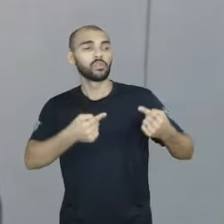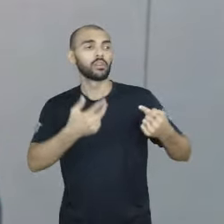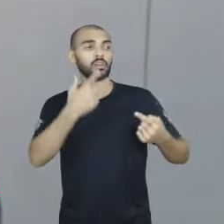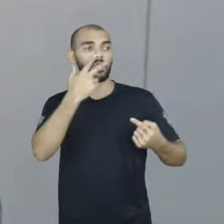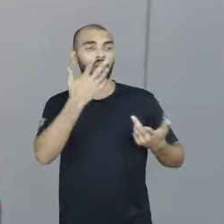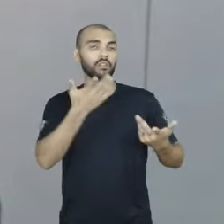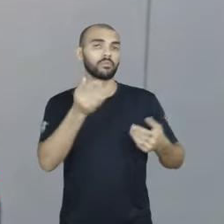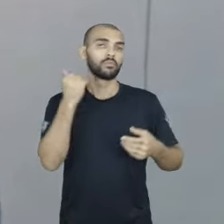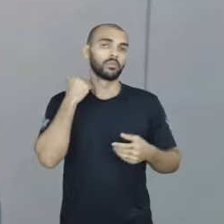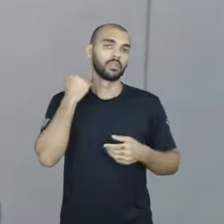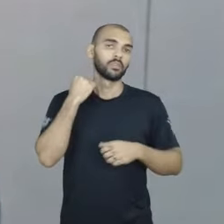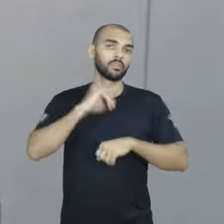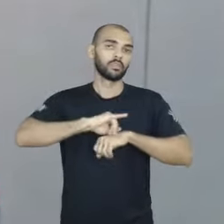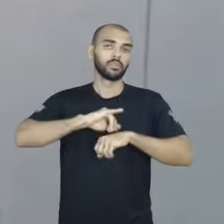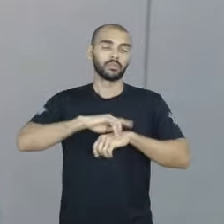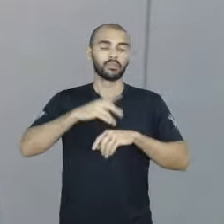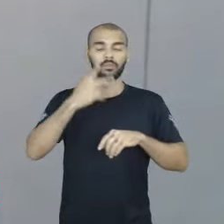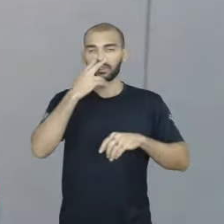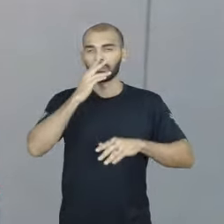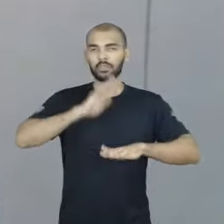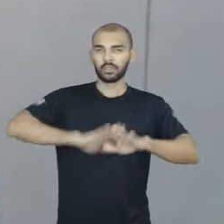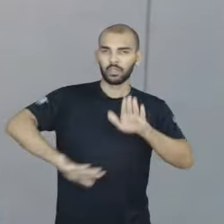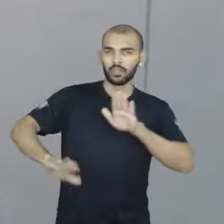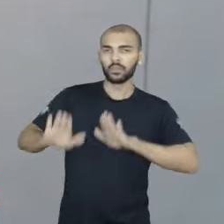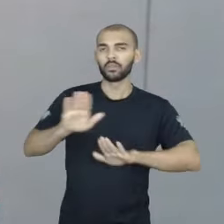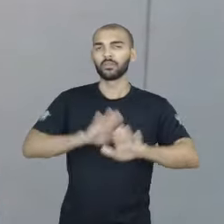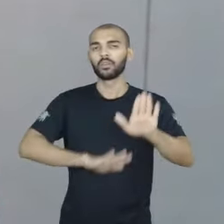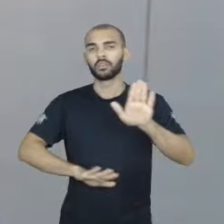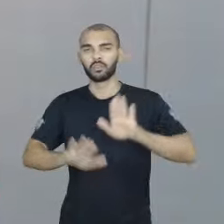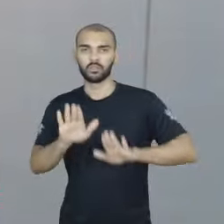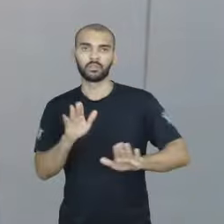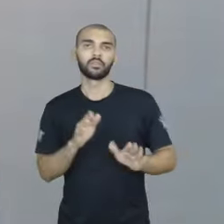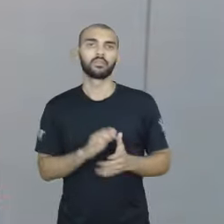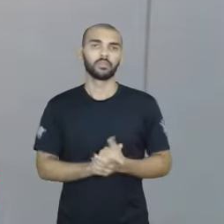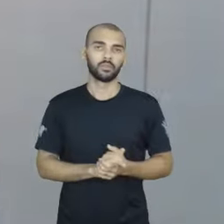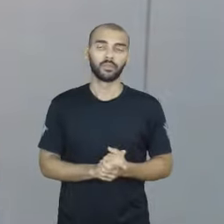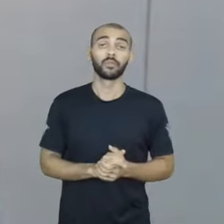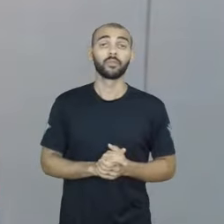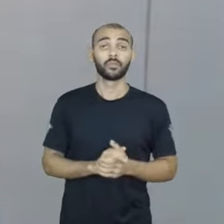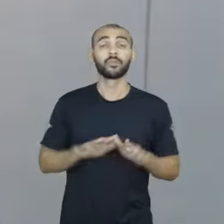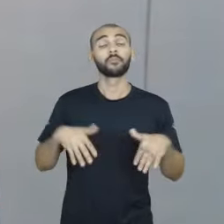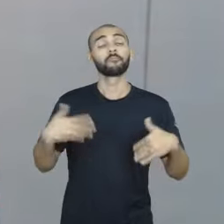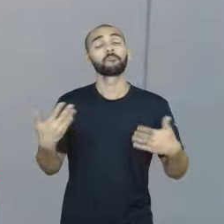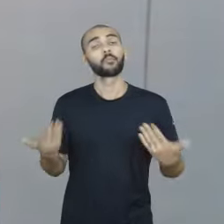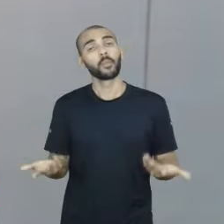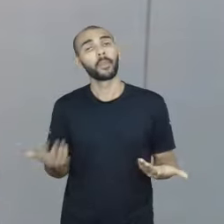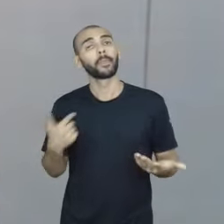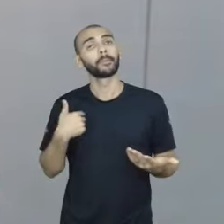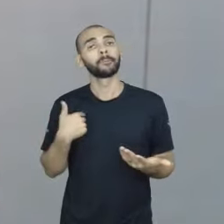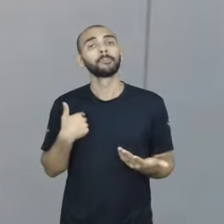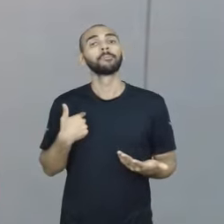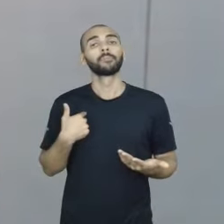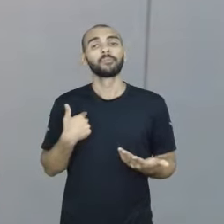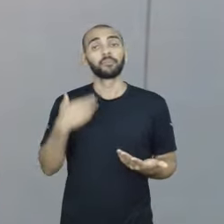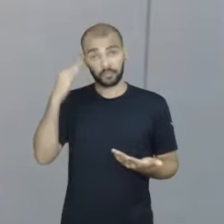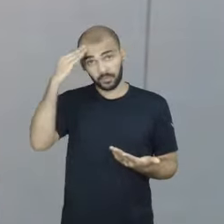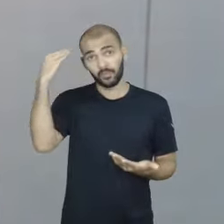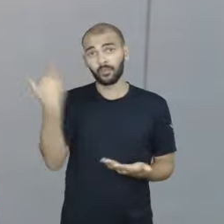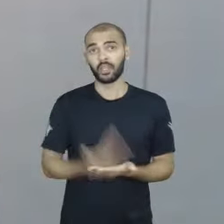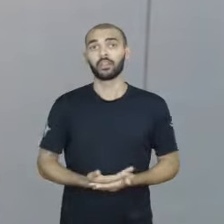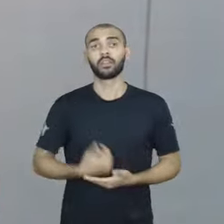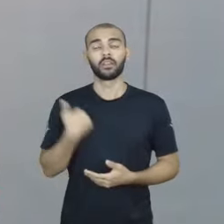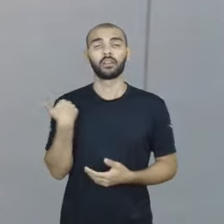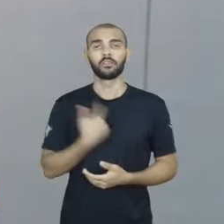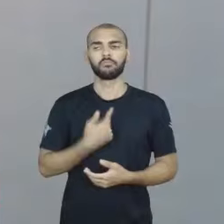cautela, né, para não errar na dose, digamos assim. Mas eu estou convencido de que há todas as condições para o nosso